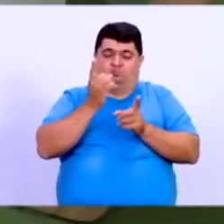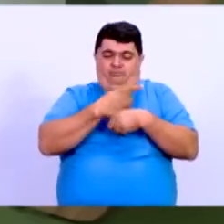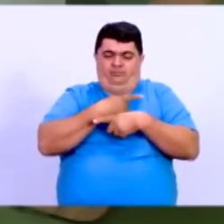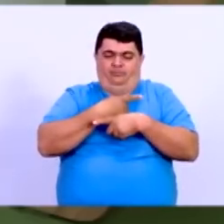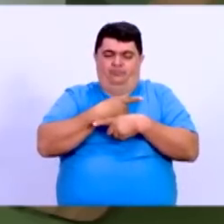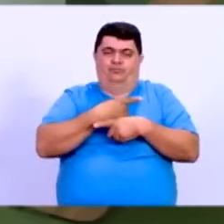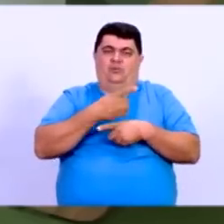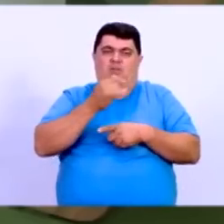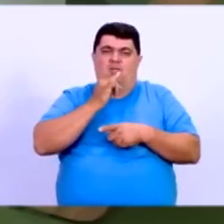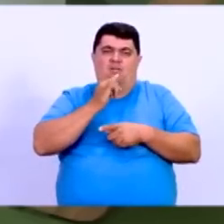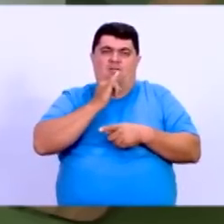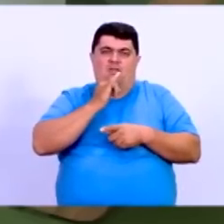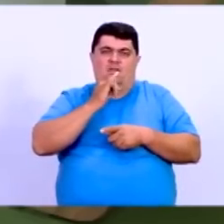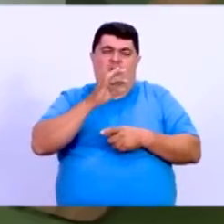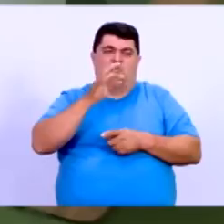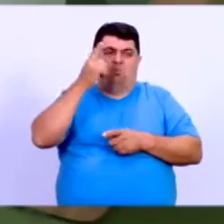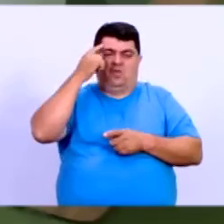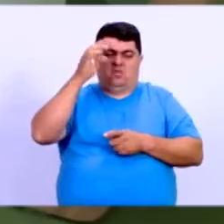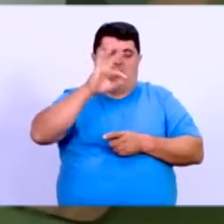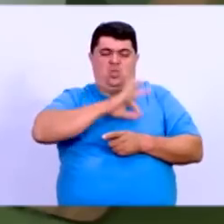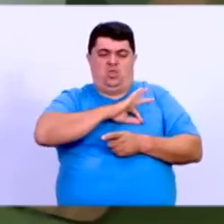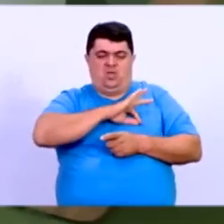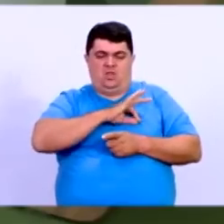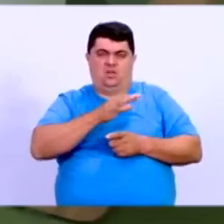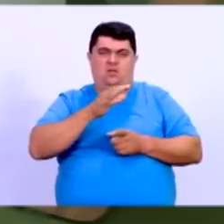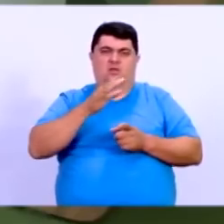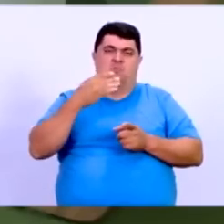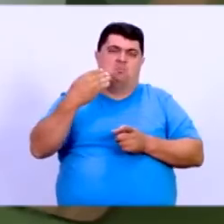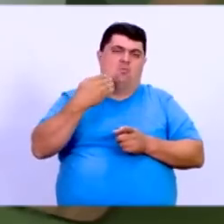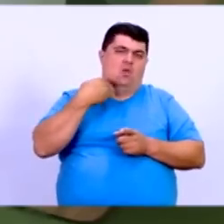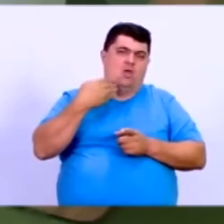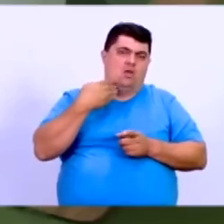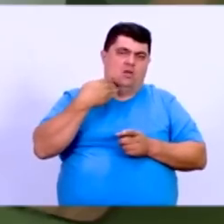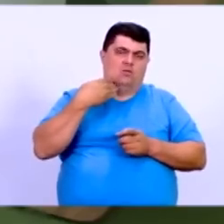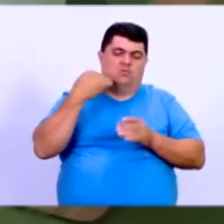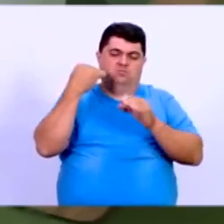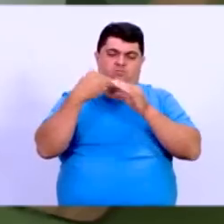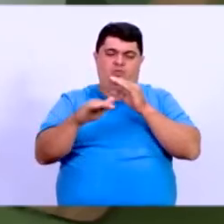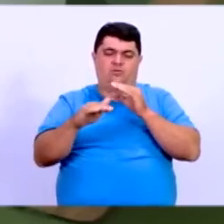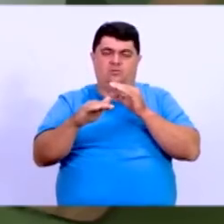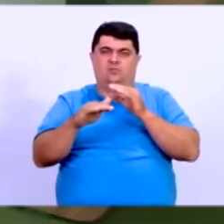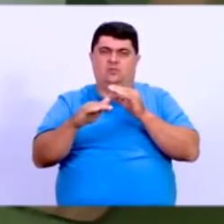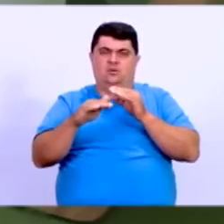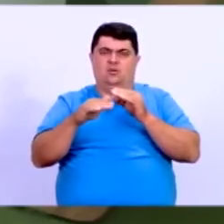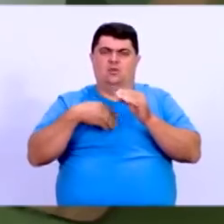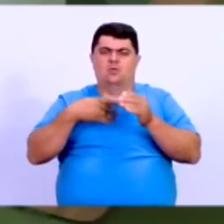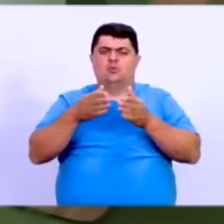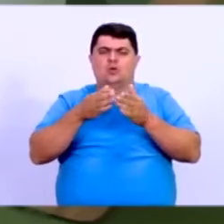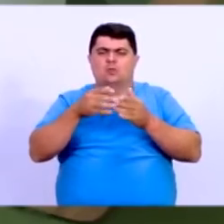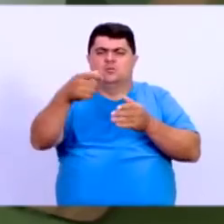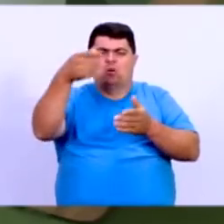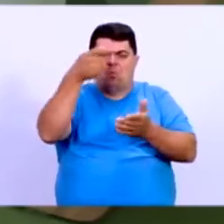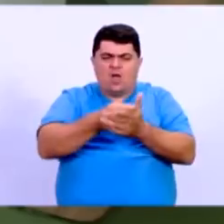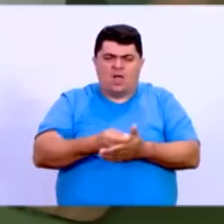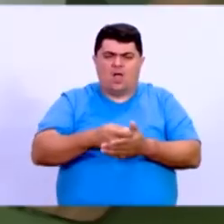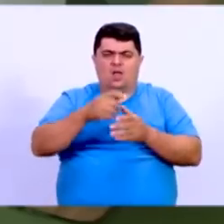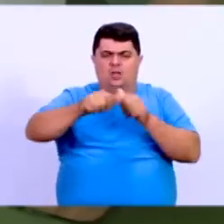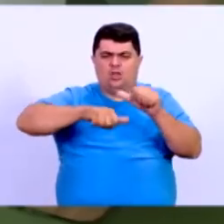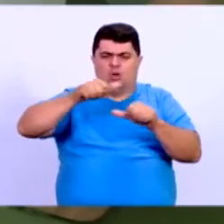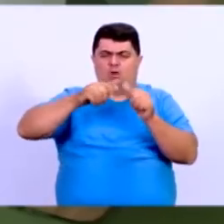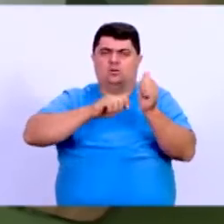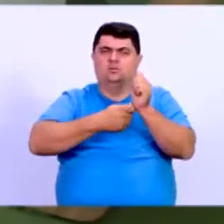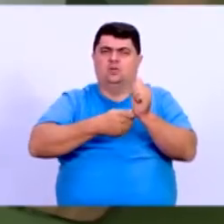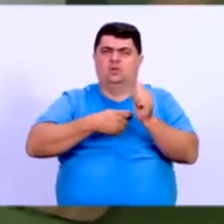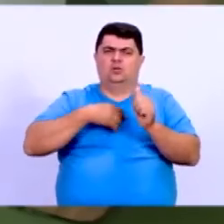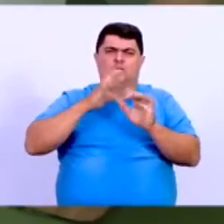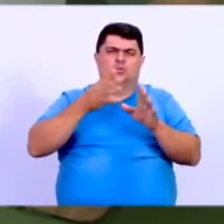como por exemplo uma instituição policial, uma instituição bancária, né? E manda um e-mail cobrando, né? Para alterar alguma senha. Isso é um golpe, né,